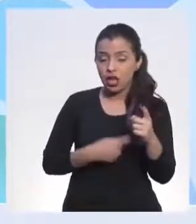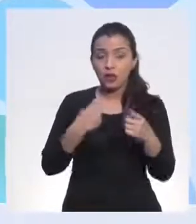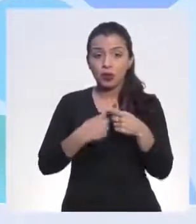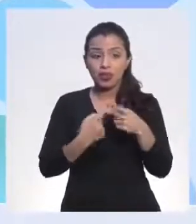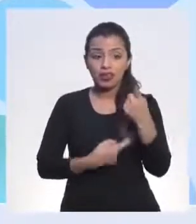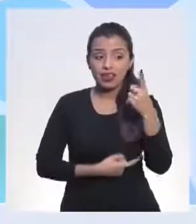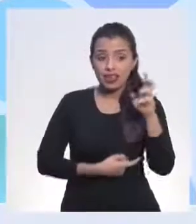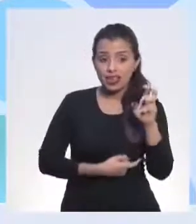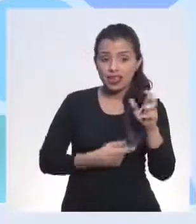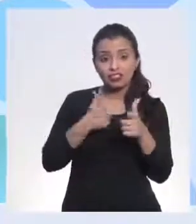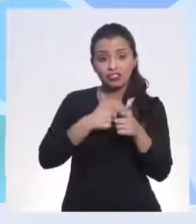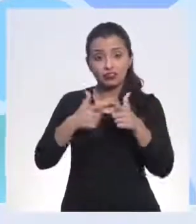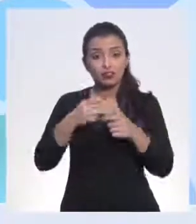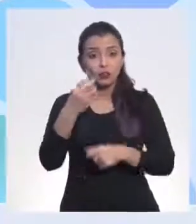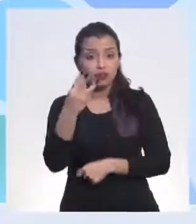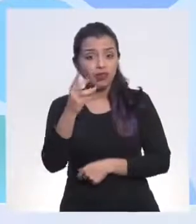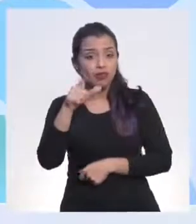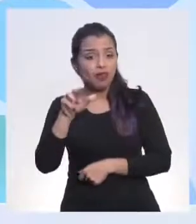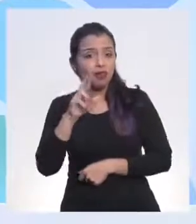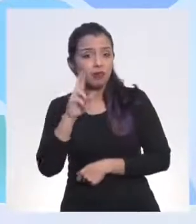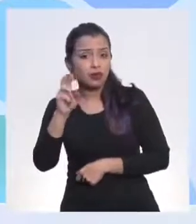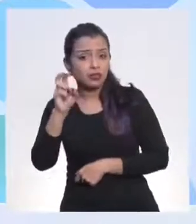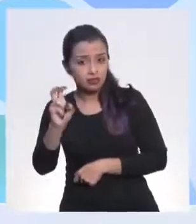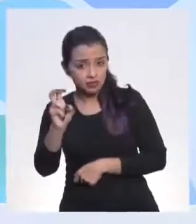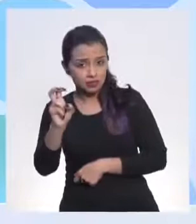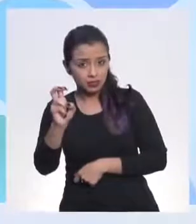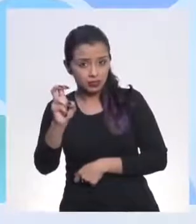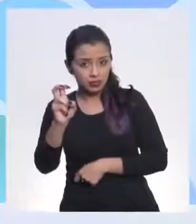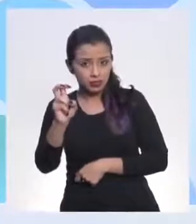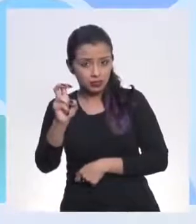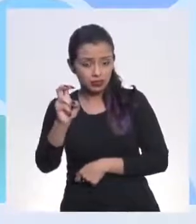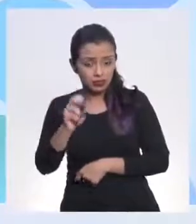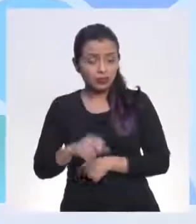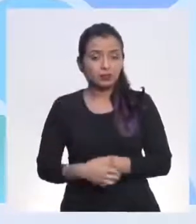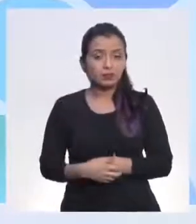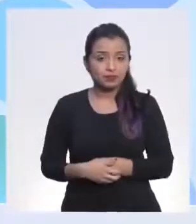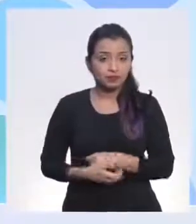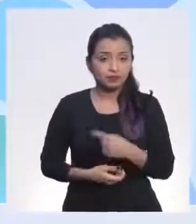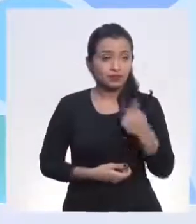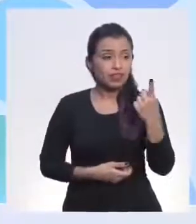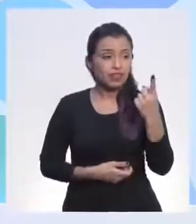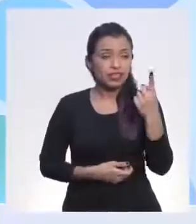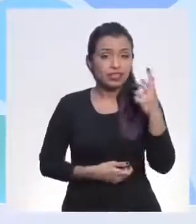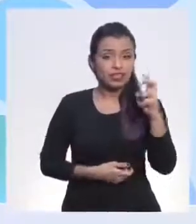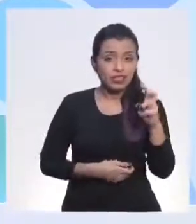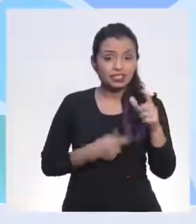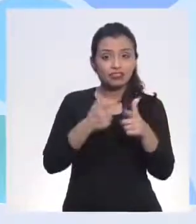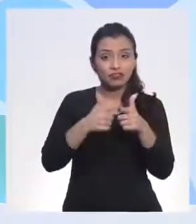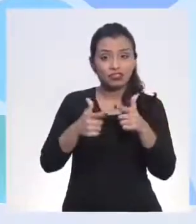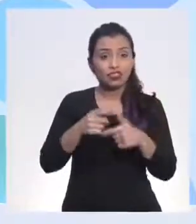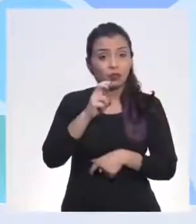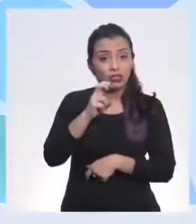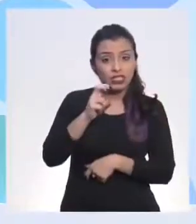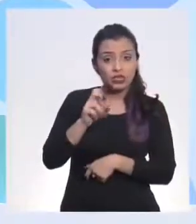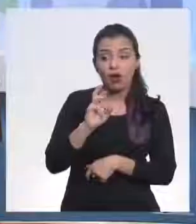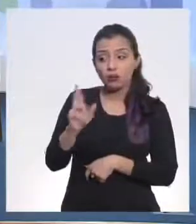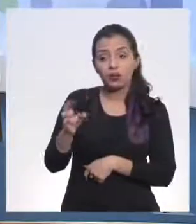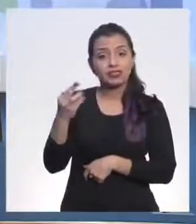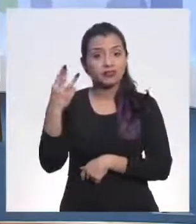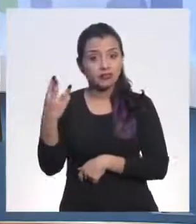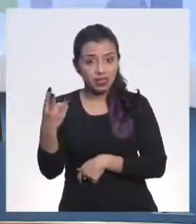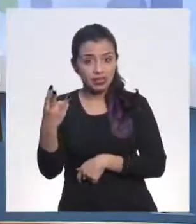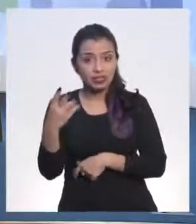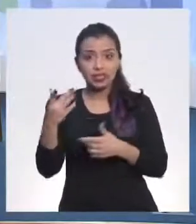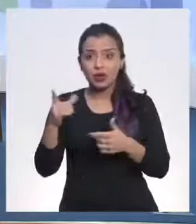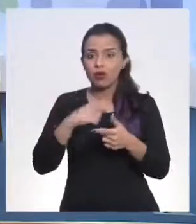exatos. 15 dividido por 5, 3. Então eu tenho duas divisões exatas nesse contexto. Isso certo? mesmo. Então